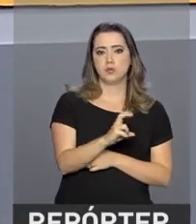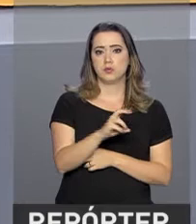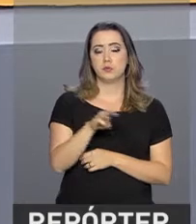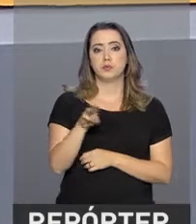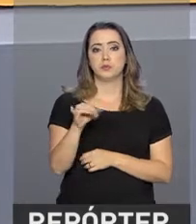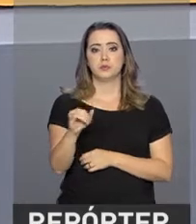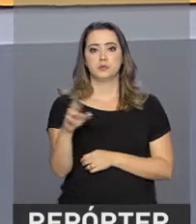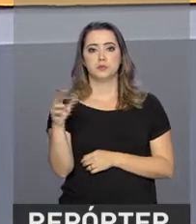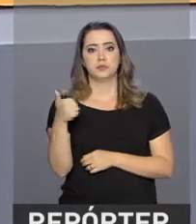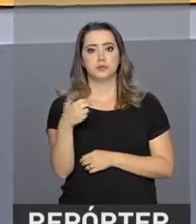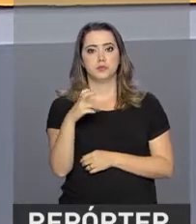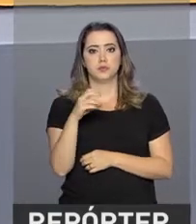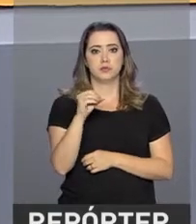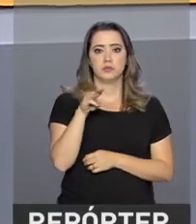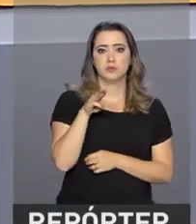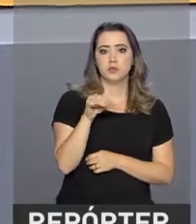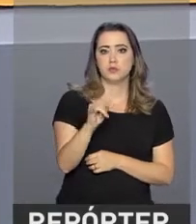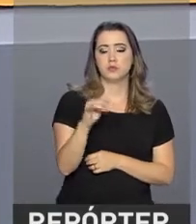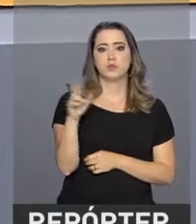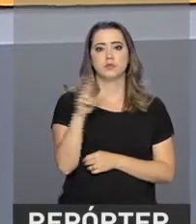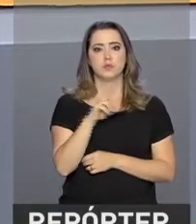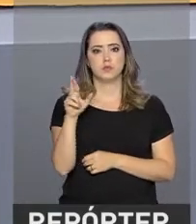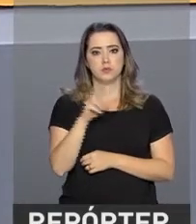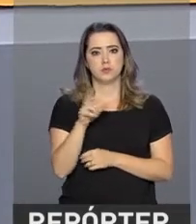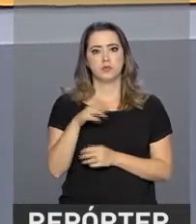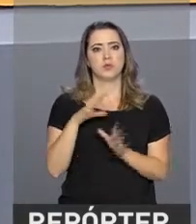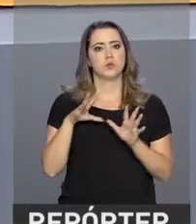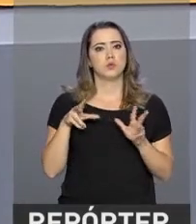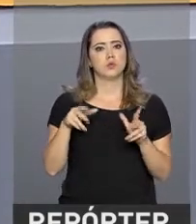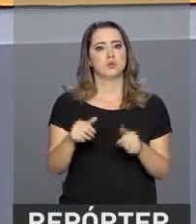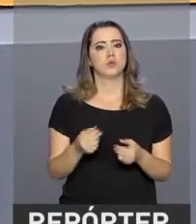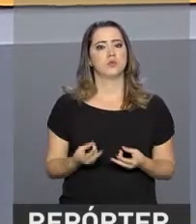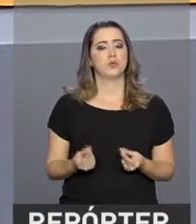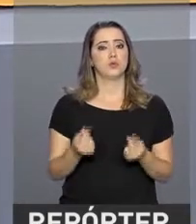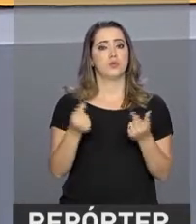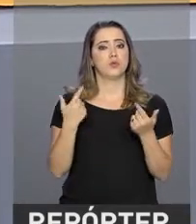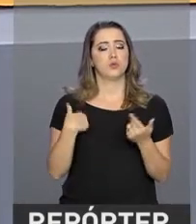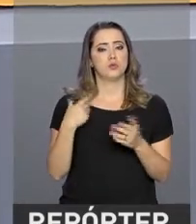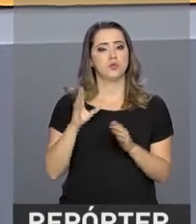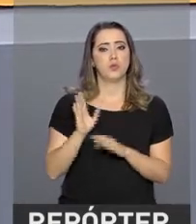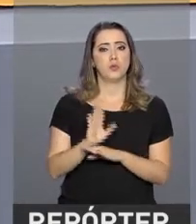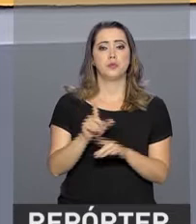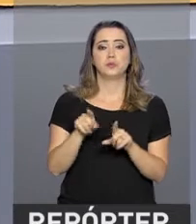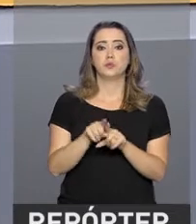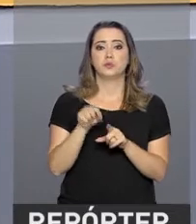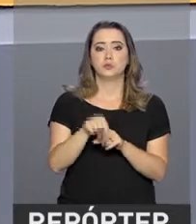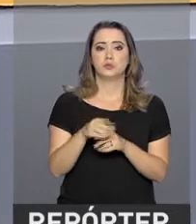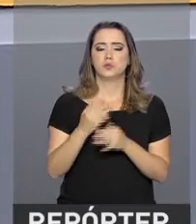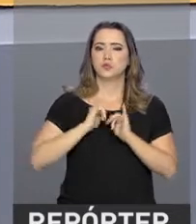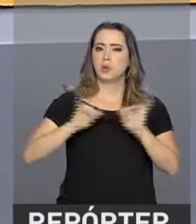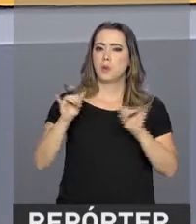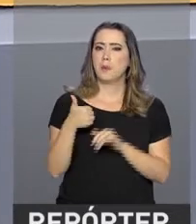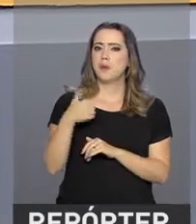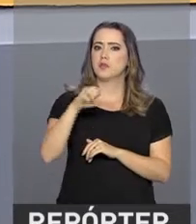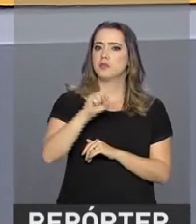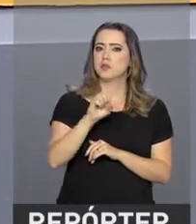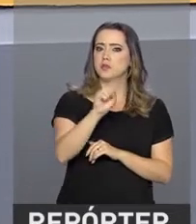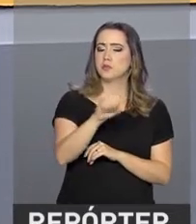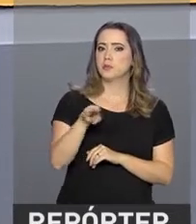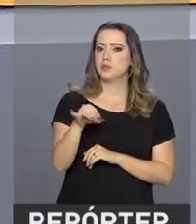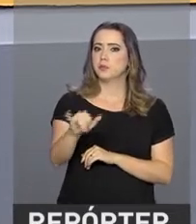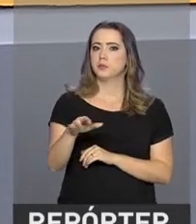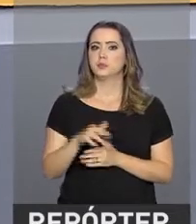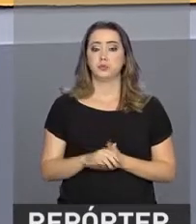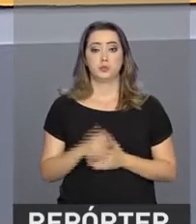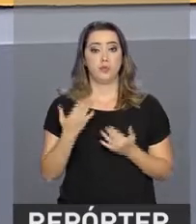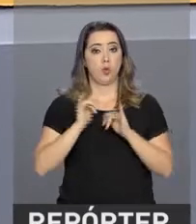145 bilhões e 150 bilhões de reais do montante total destinado, que foi de mais de 188